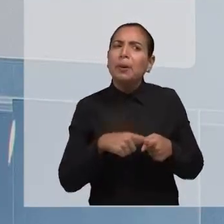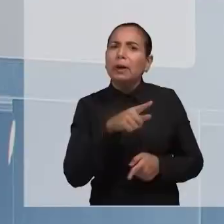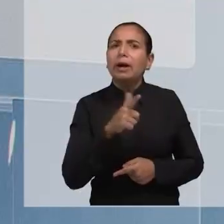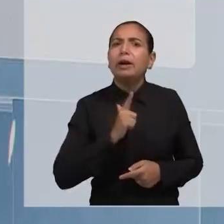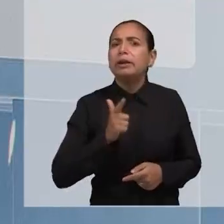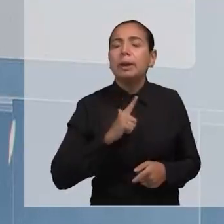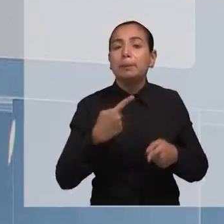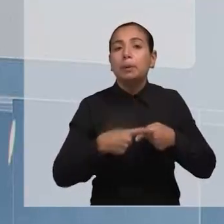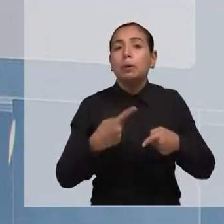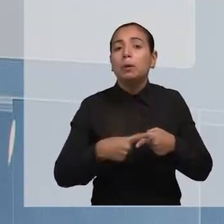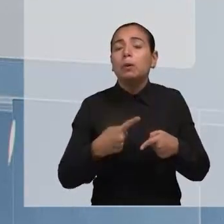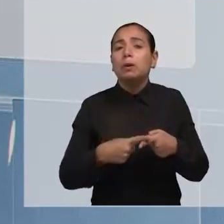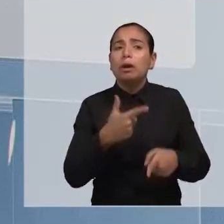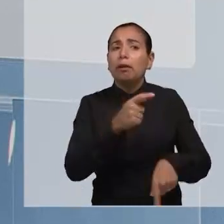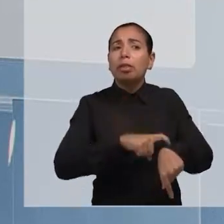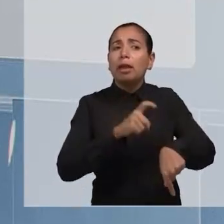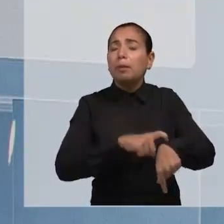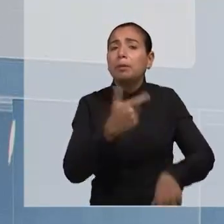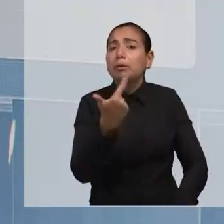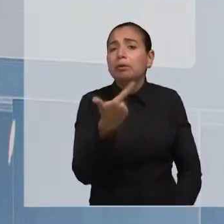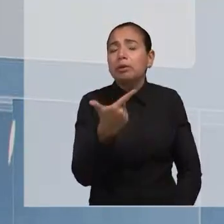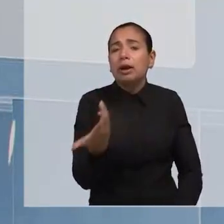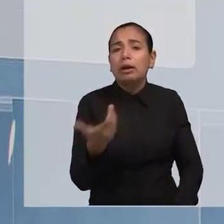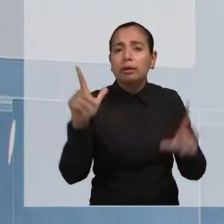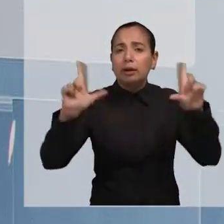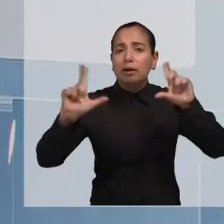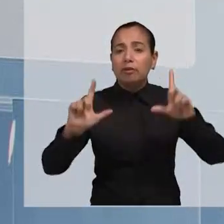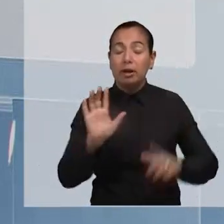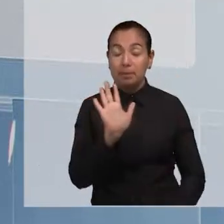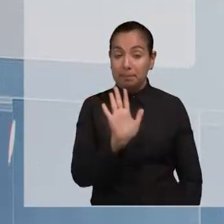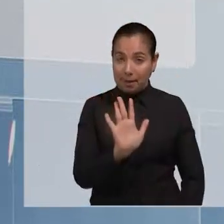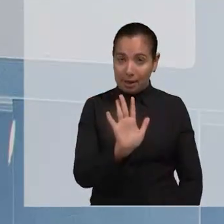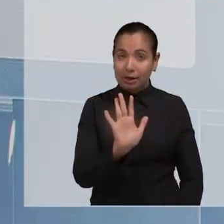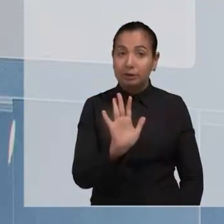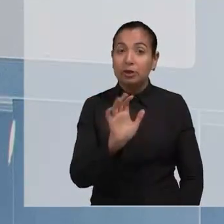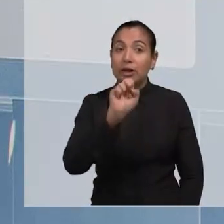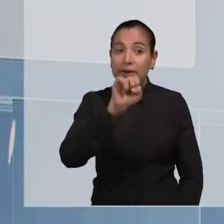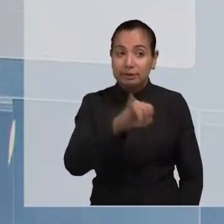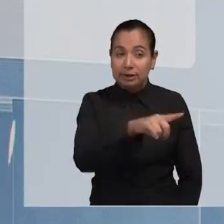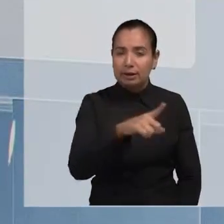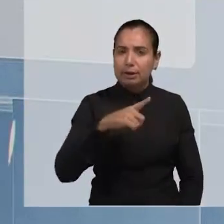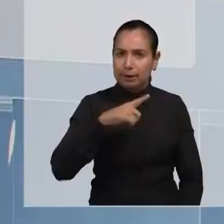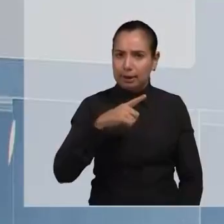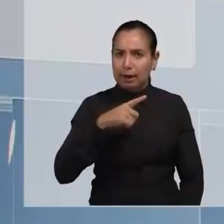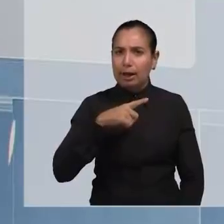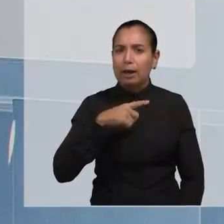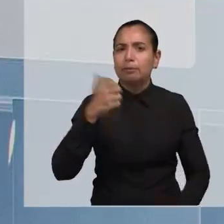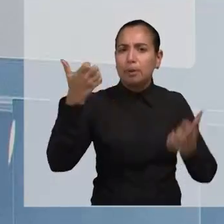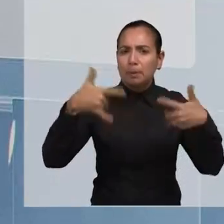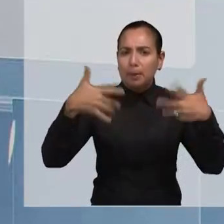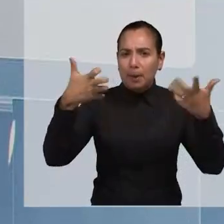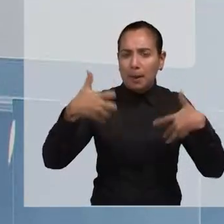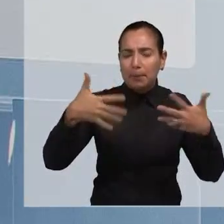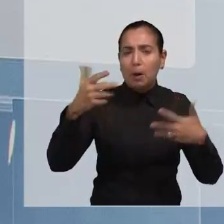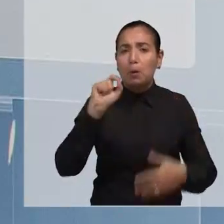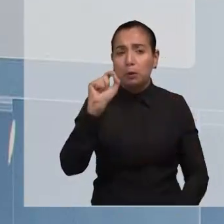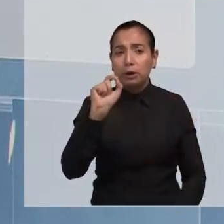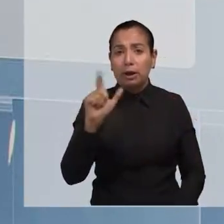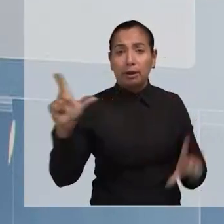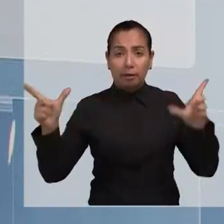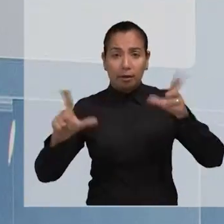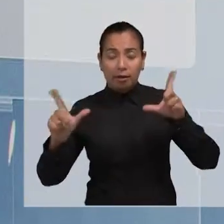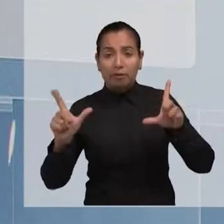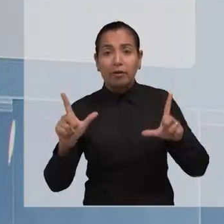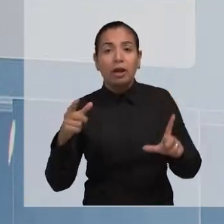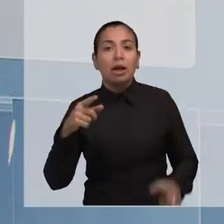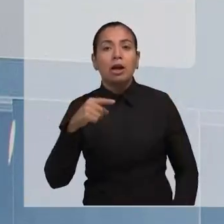colocando, se ele mantiver o que já foi colocado nas pesquisas, se a televisão não conseguir definhar